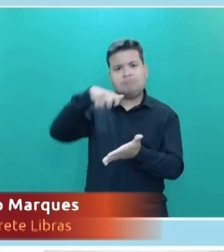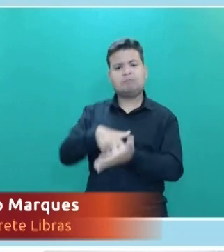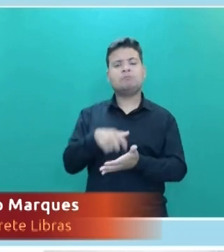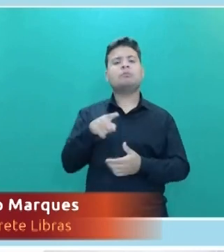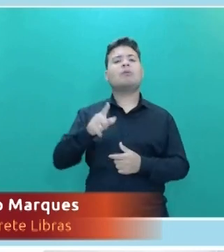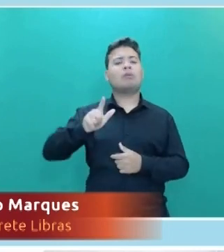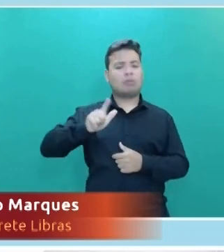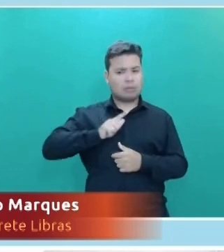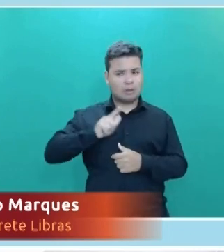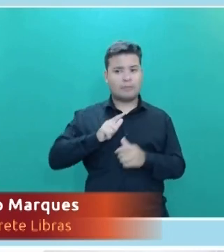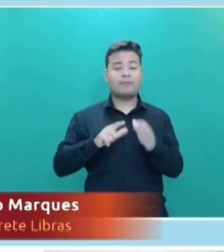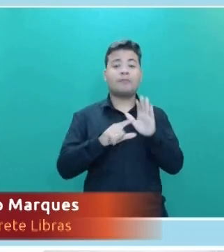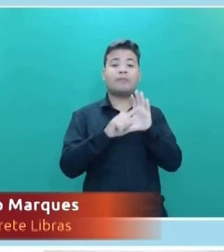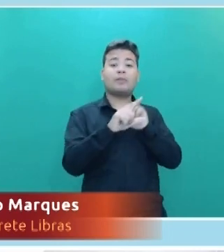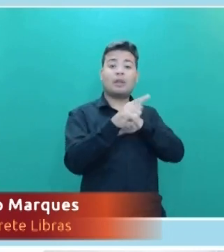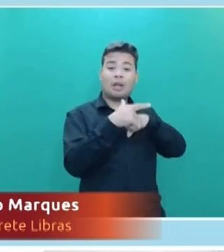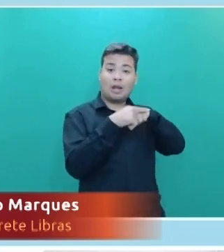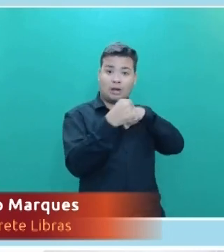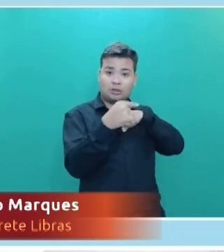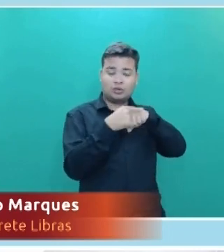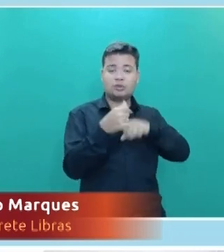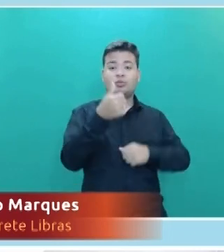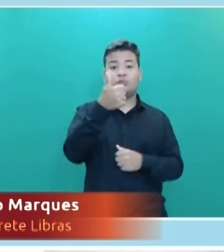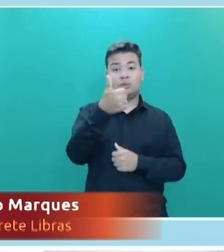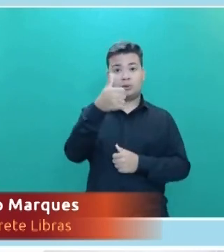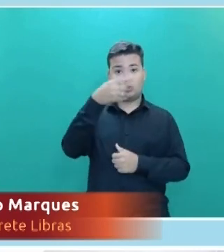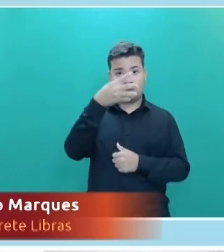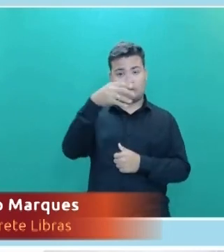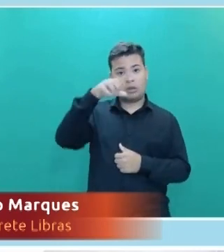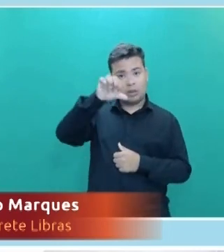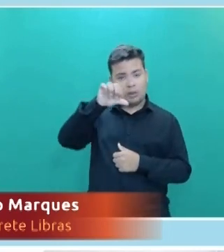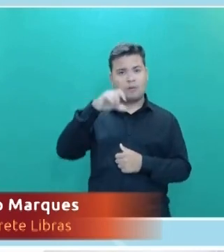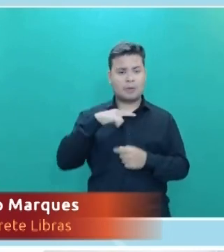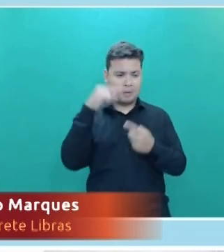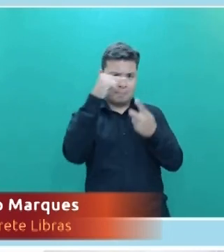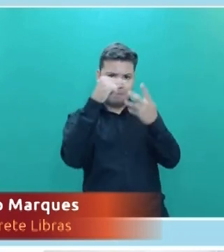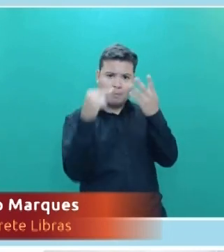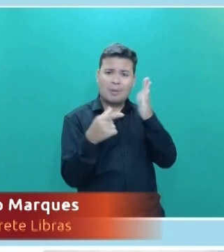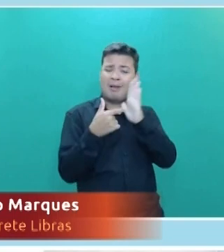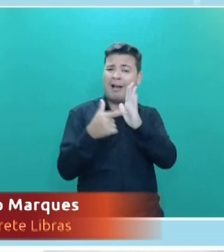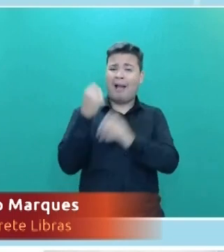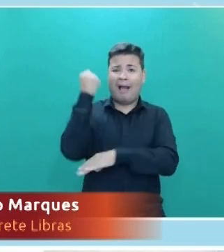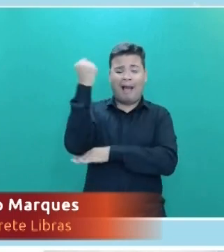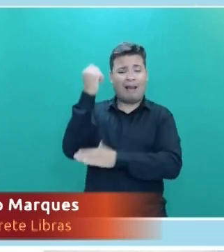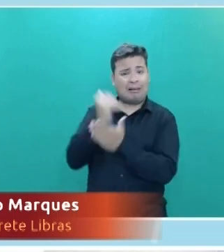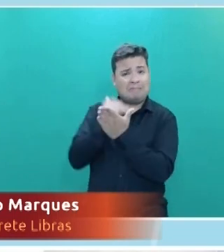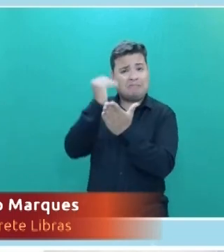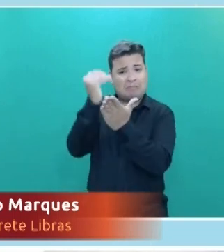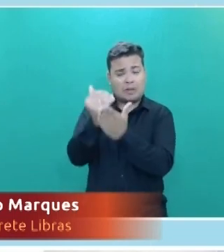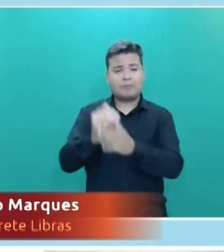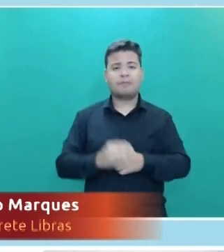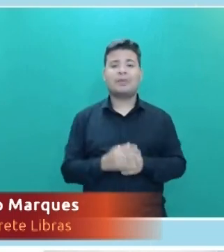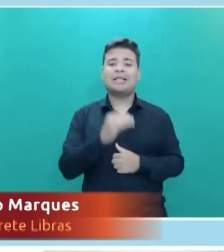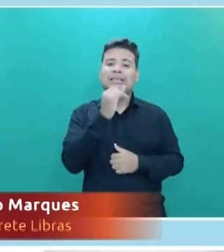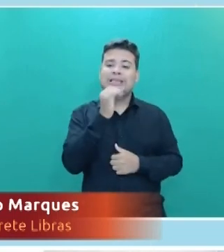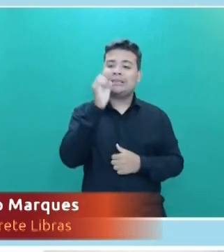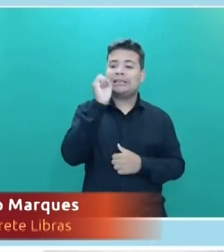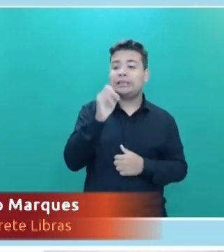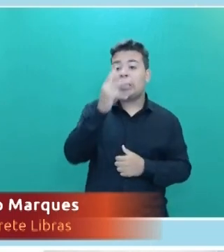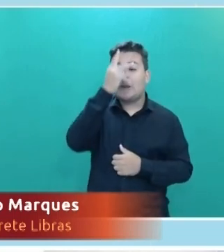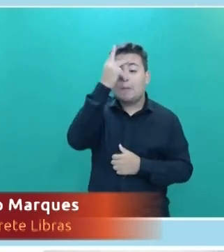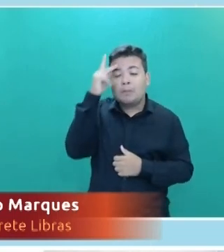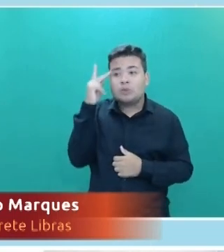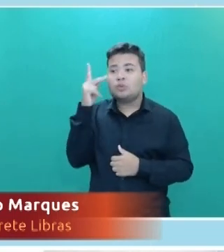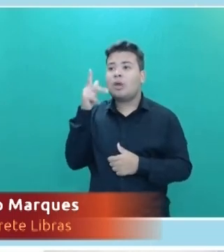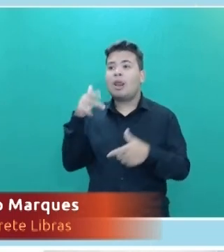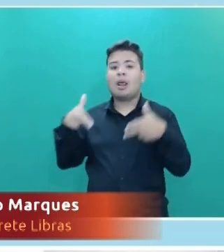Até no artigo 149 tem as agravantes, que se referem quando a pessoa fica proibida de circular,